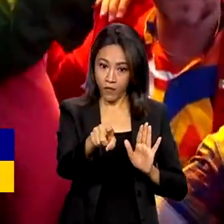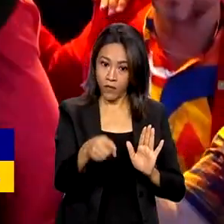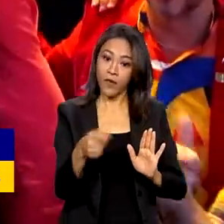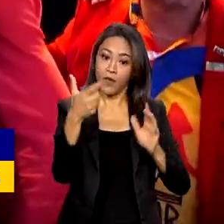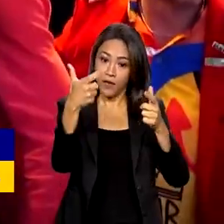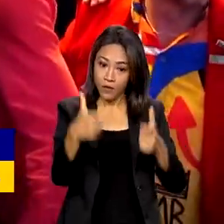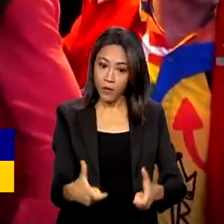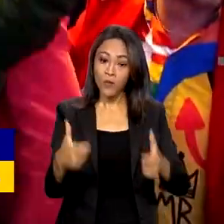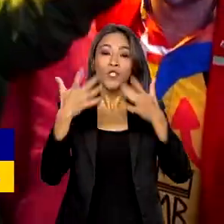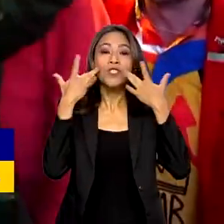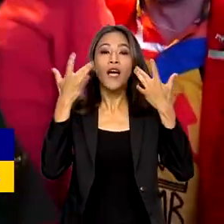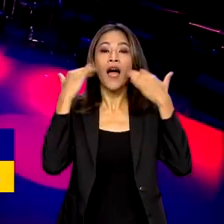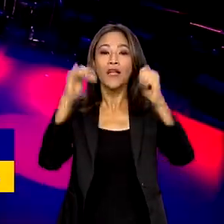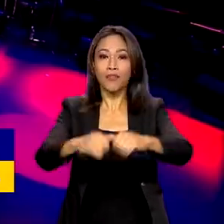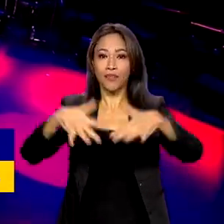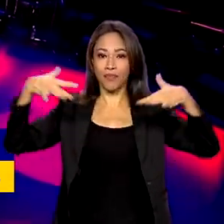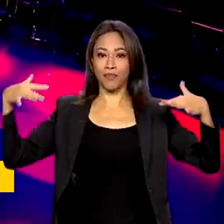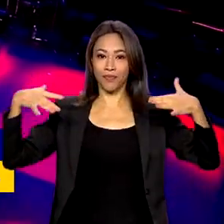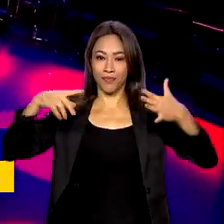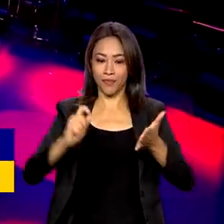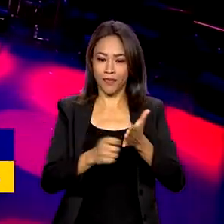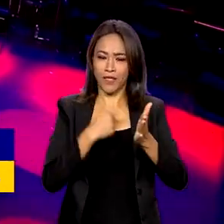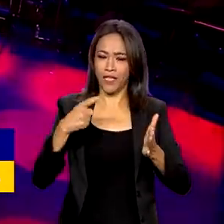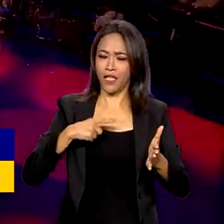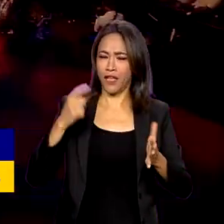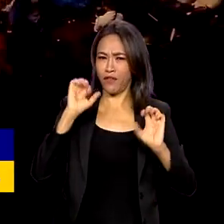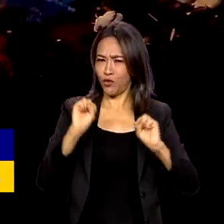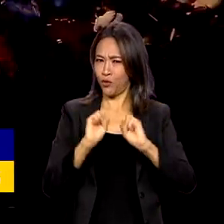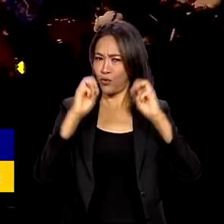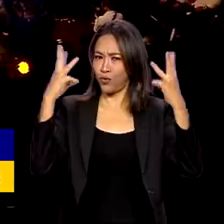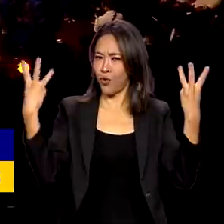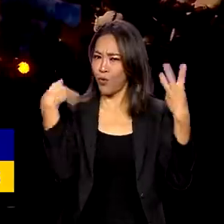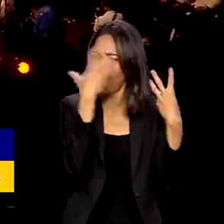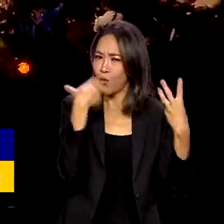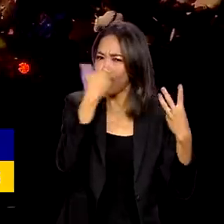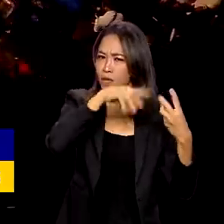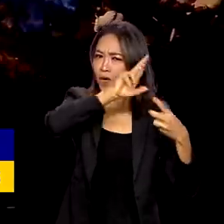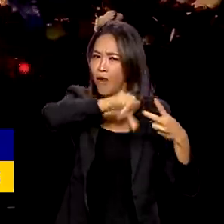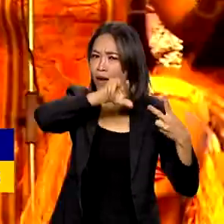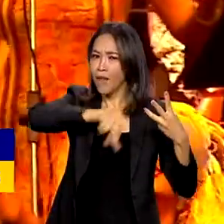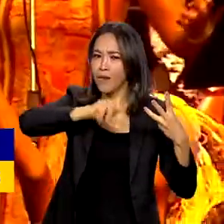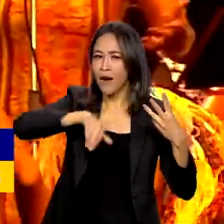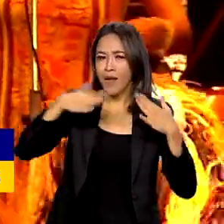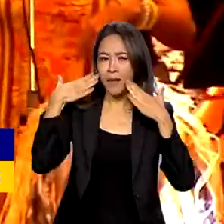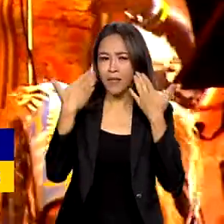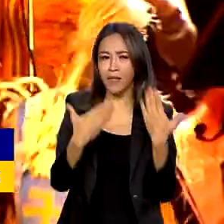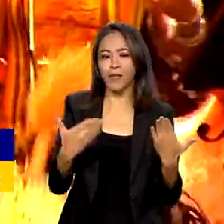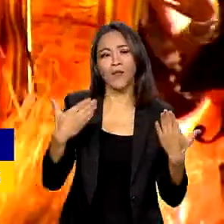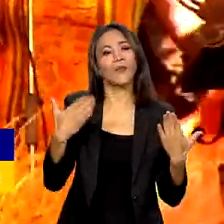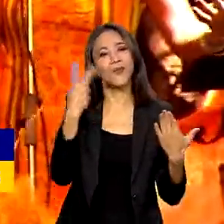Teatro Castro Alves e contou com shows musicais e apresentações culturais.